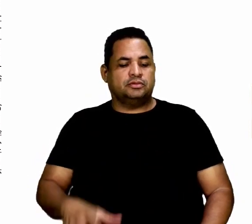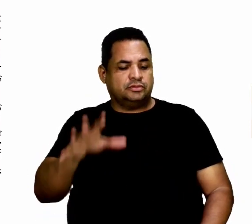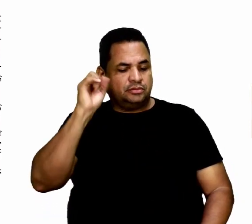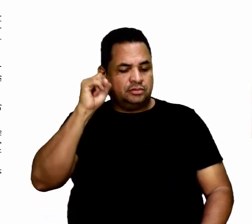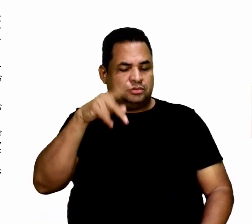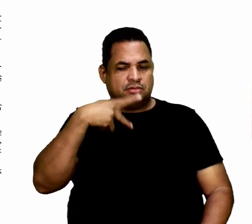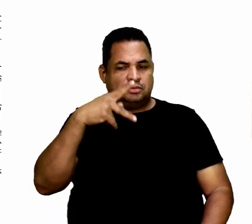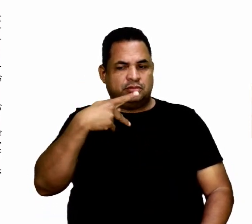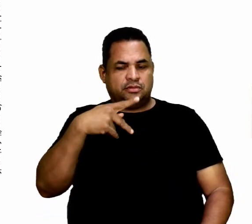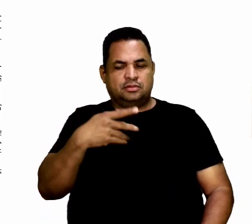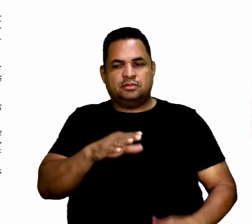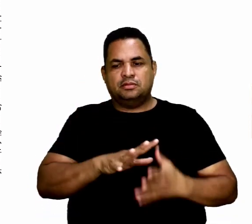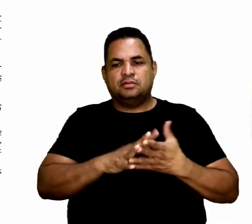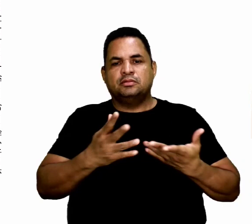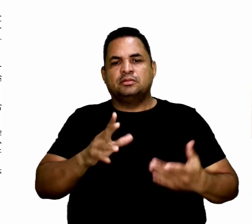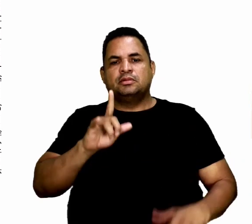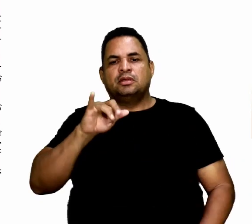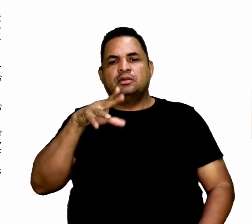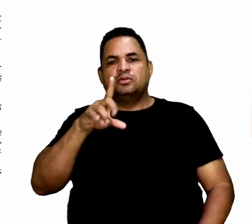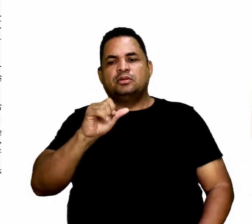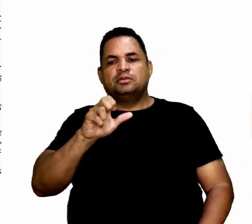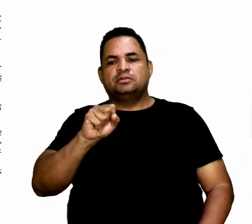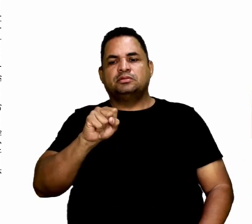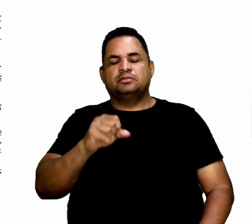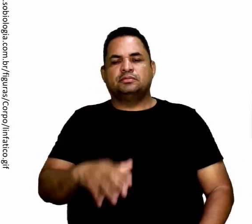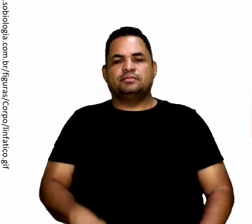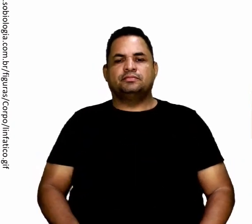digamos, popular disso, é glândula, tá bom?